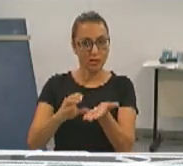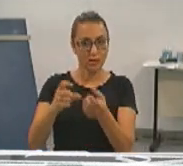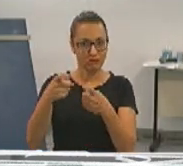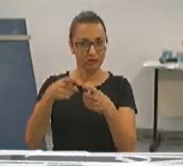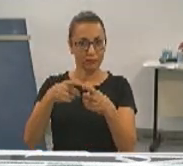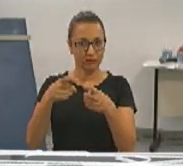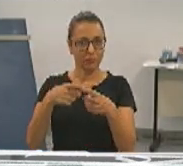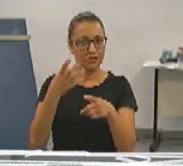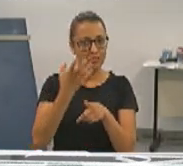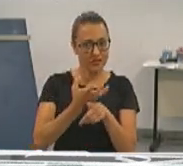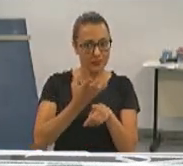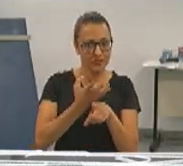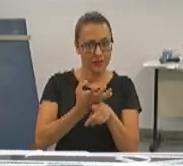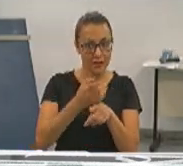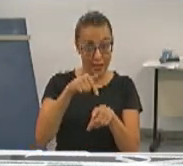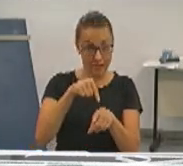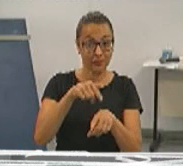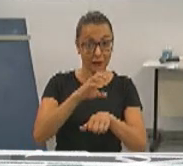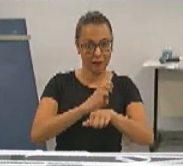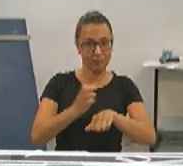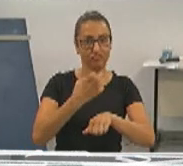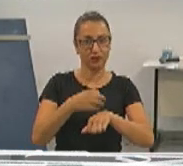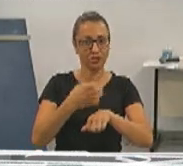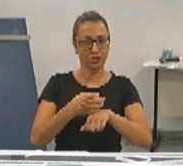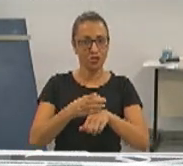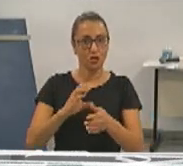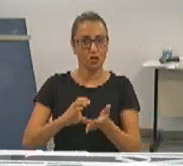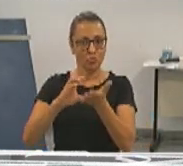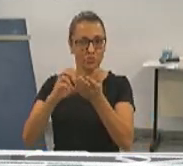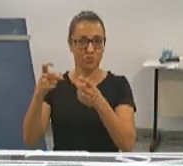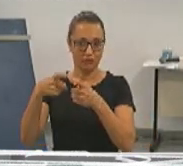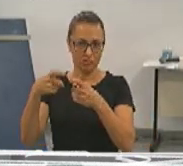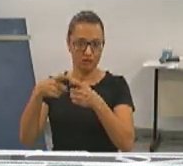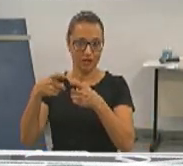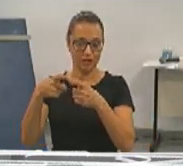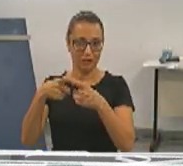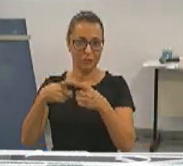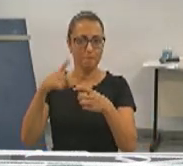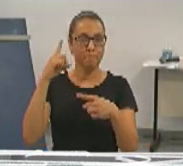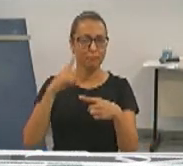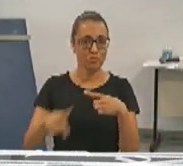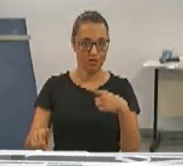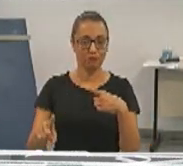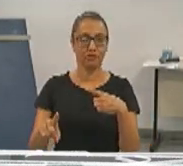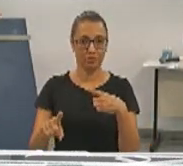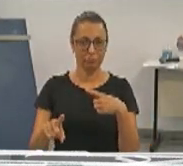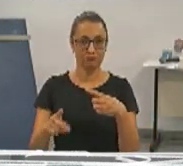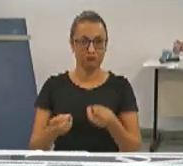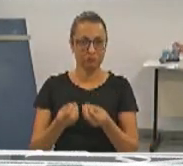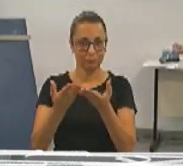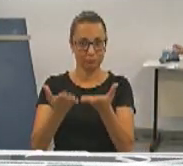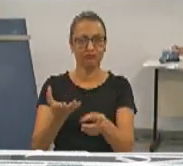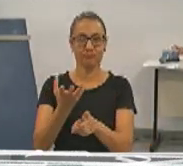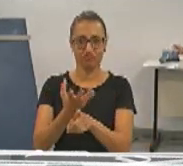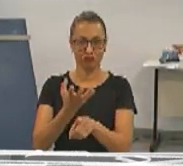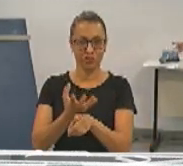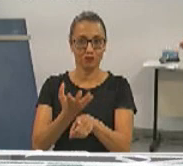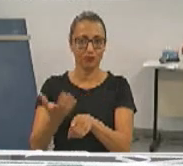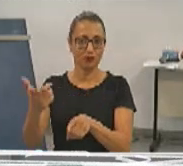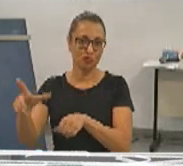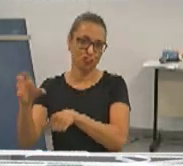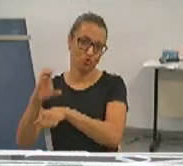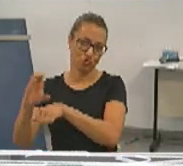têm estágios, o Conselho Federal de Medicina proíbe a oferta dessas matérias para outros